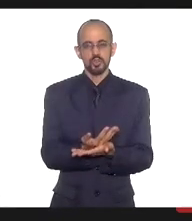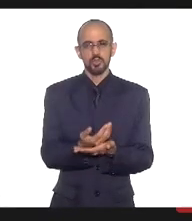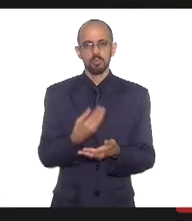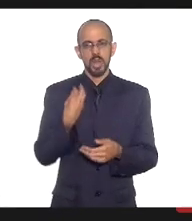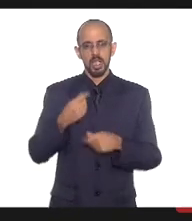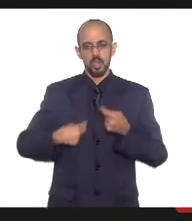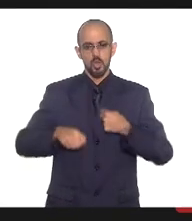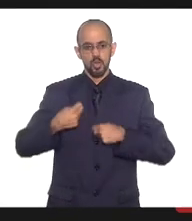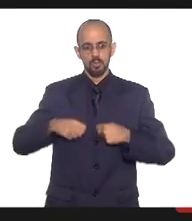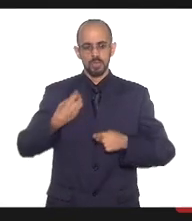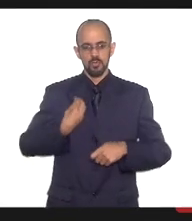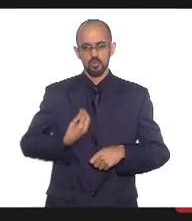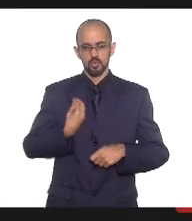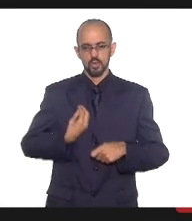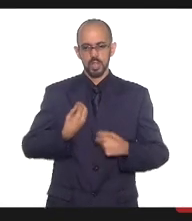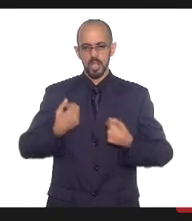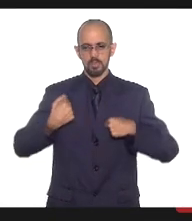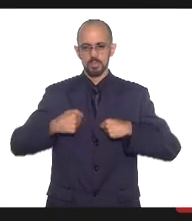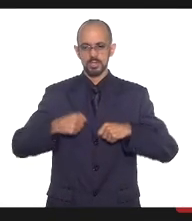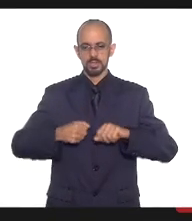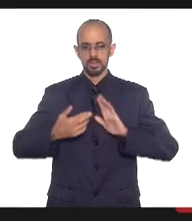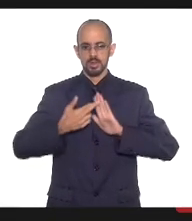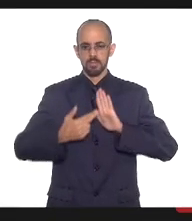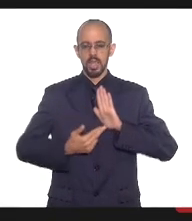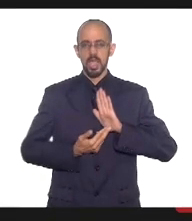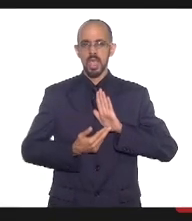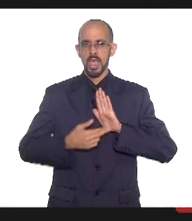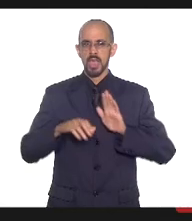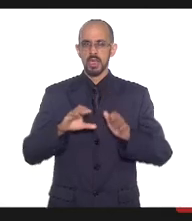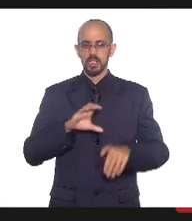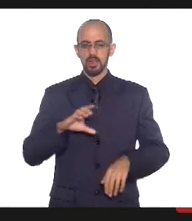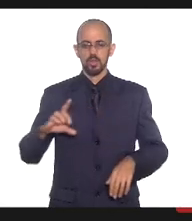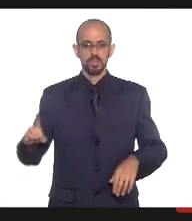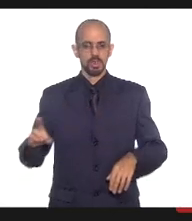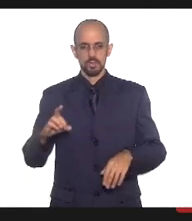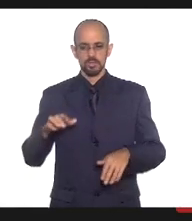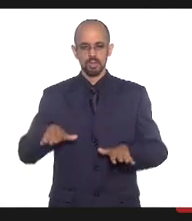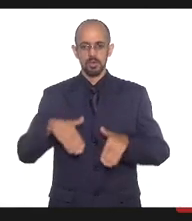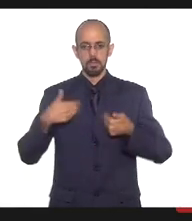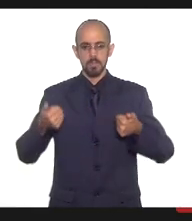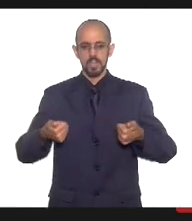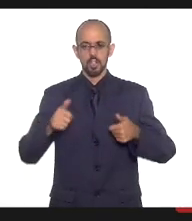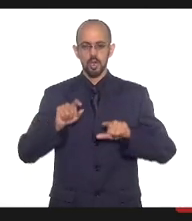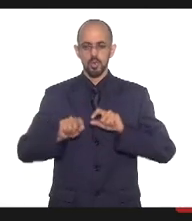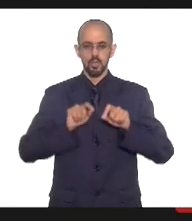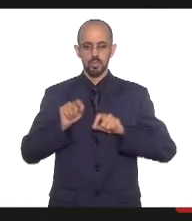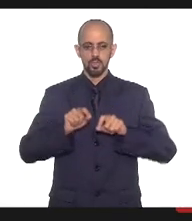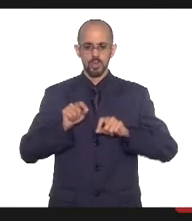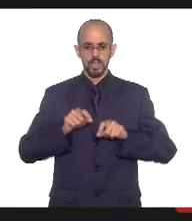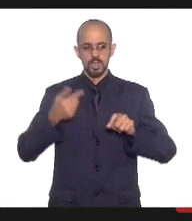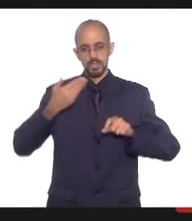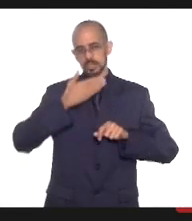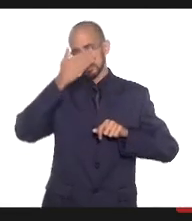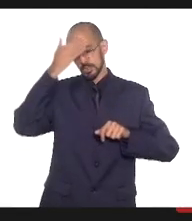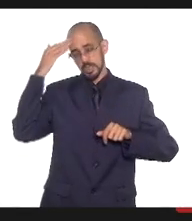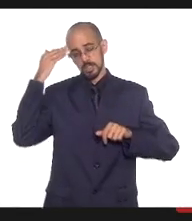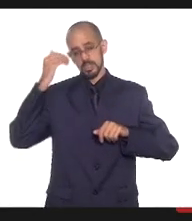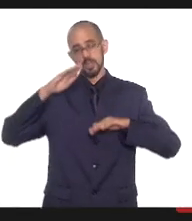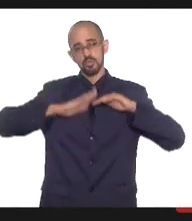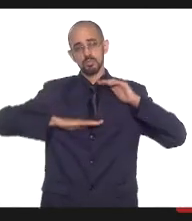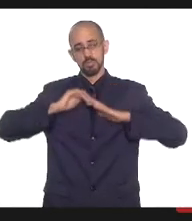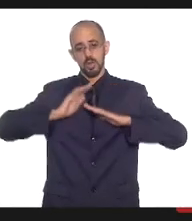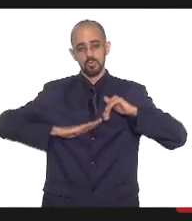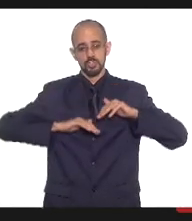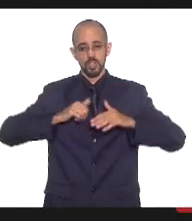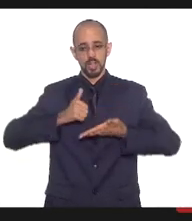isso em tecido o feito pelo critério da Coordenadoria não ia pegar os que serão realmente os profissionais das Farmácias